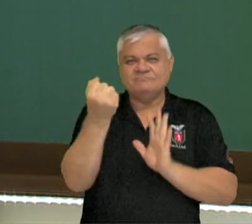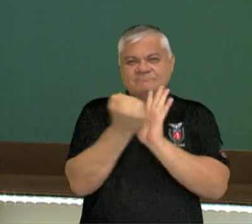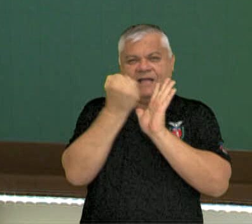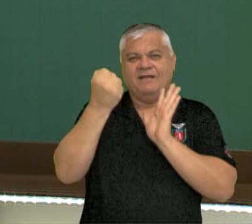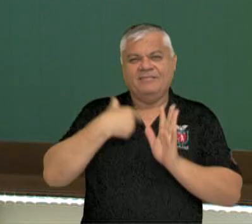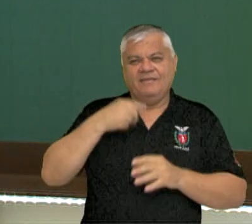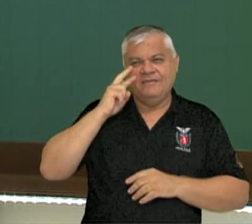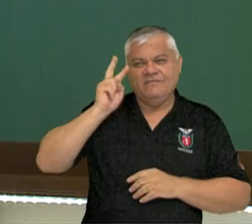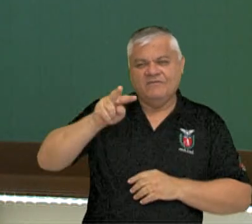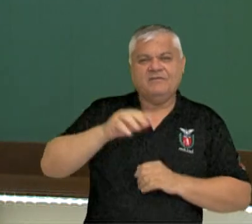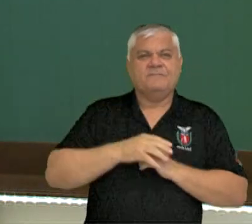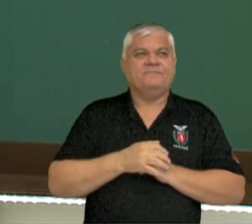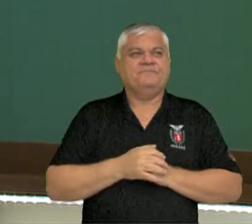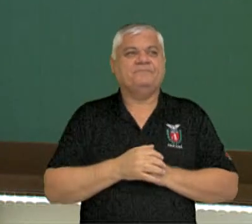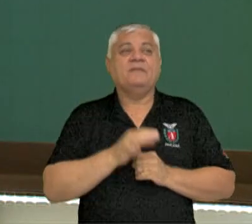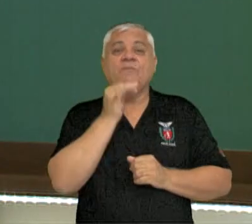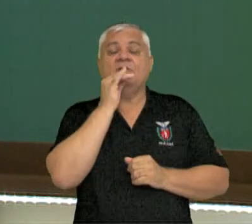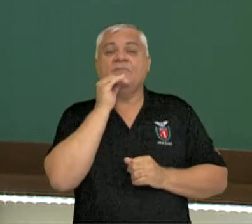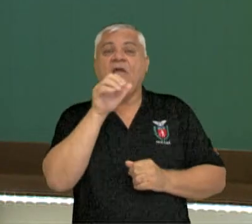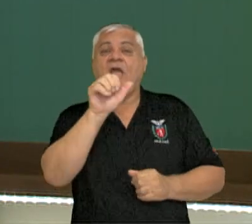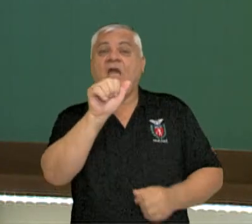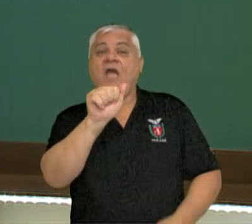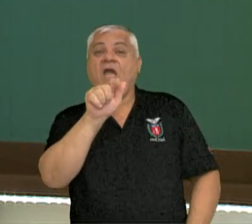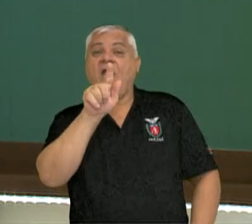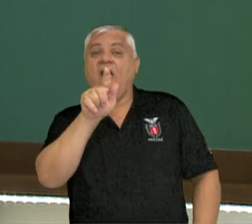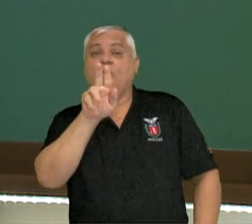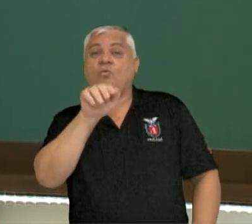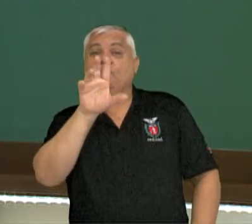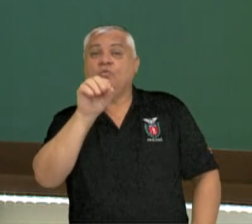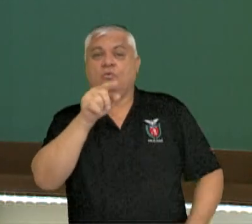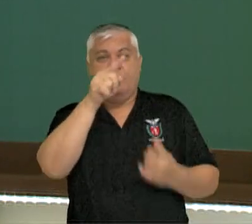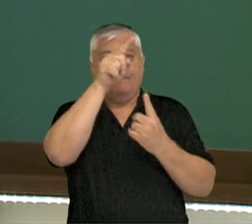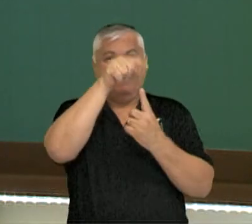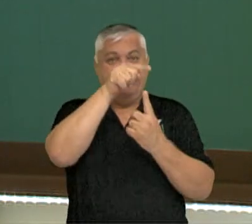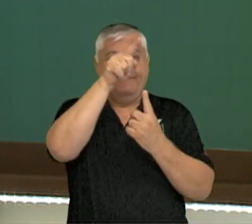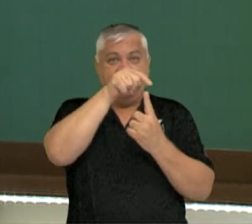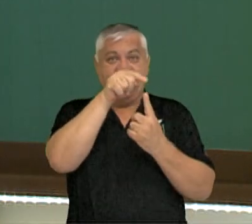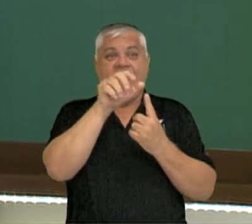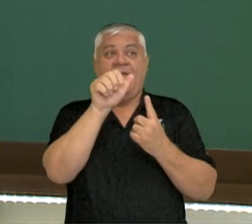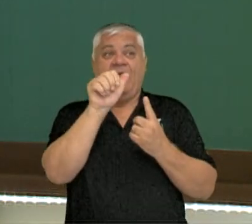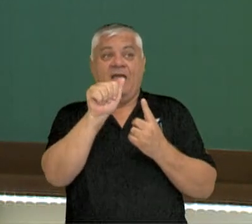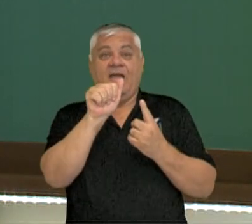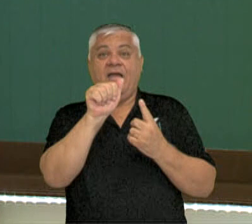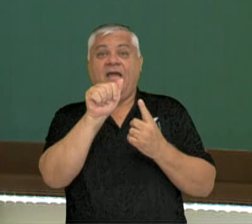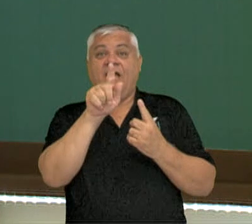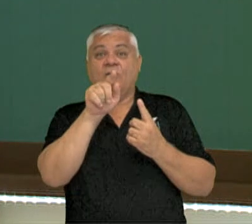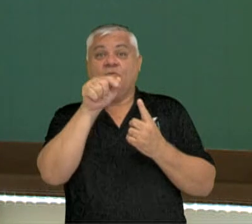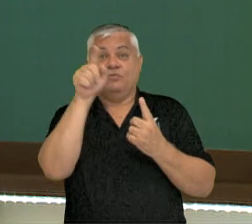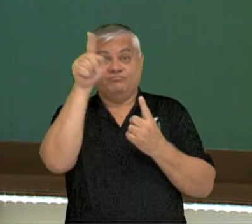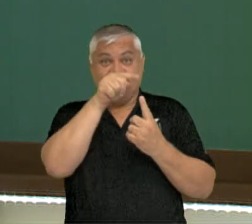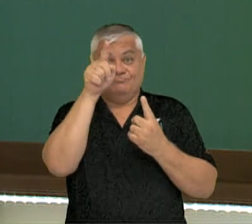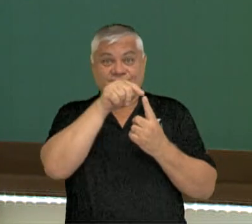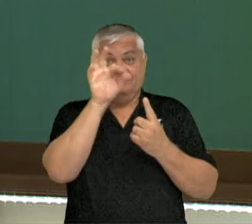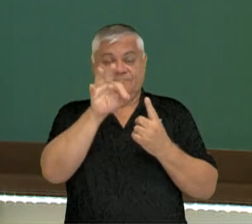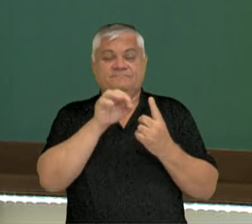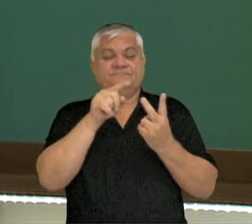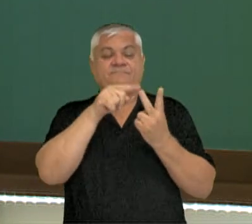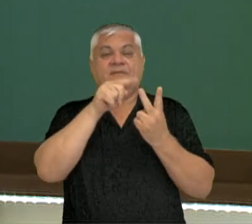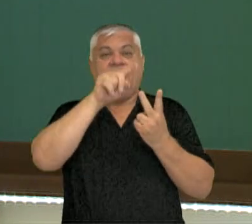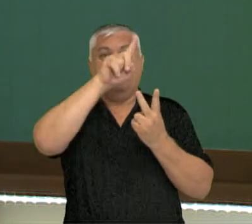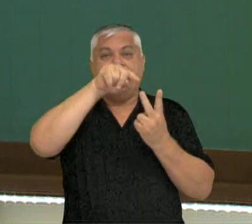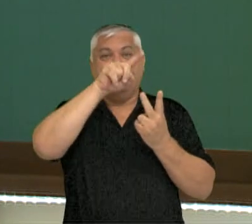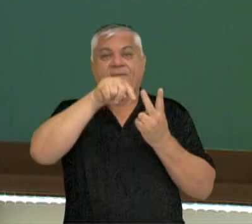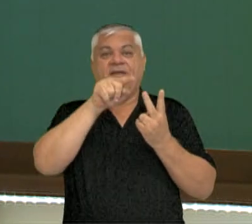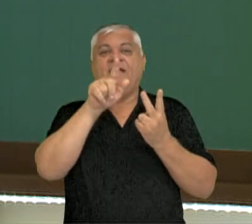Por exemplo, acento agudo, né? Então, acento agudo, olha a direção do acento agudo. Acento grave,